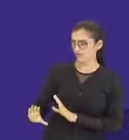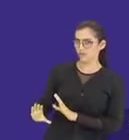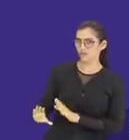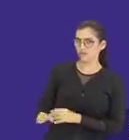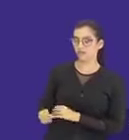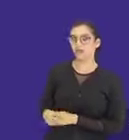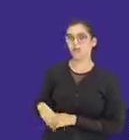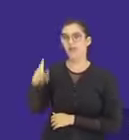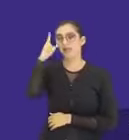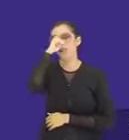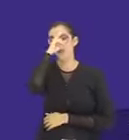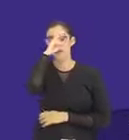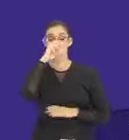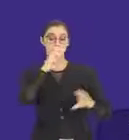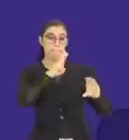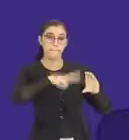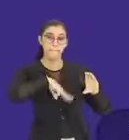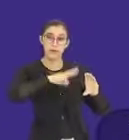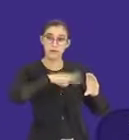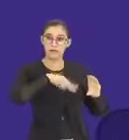mito,